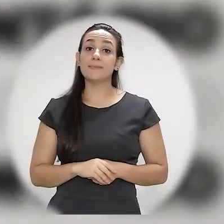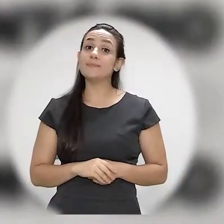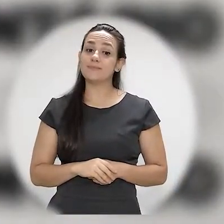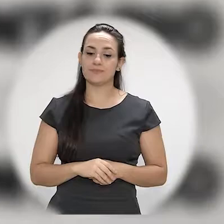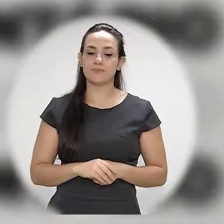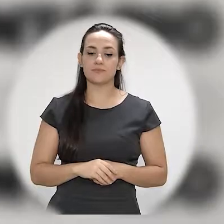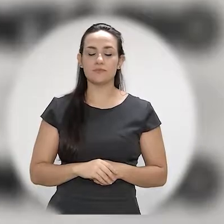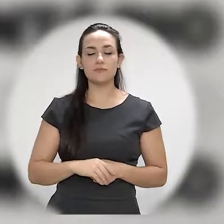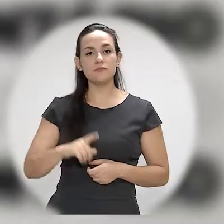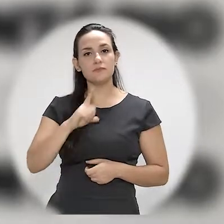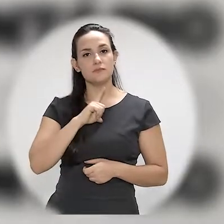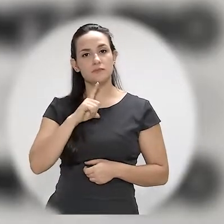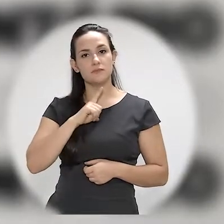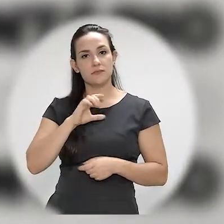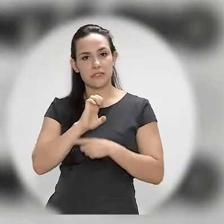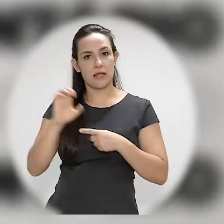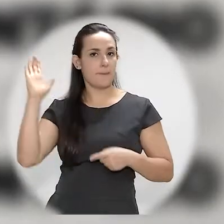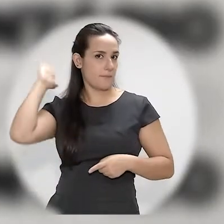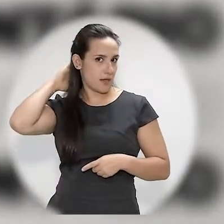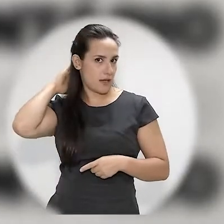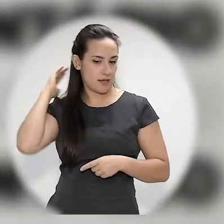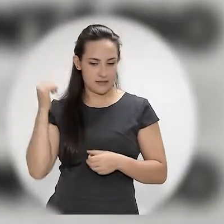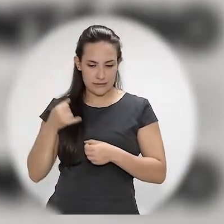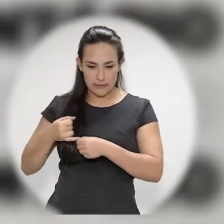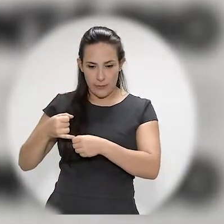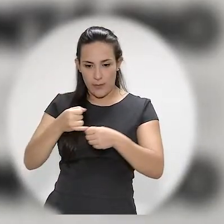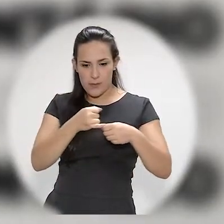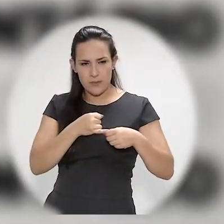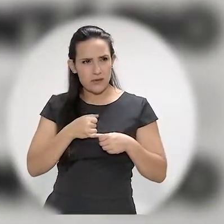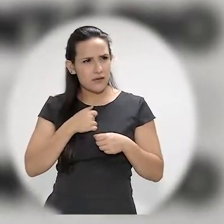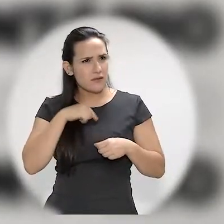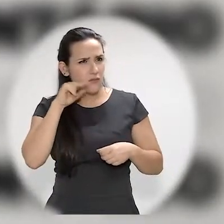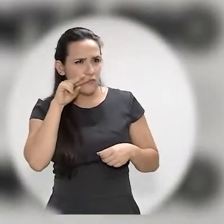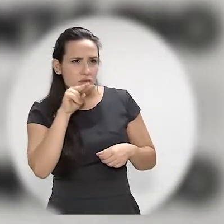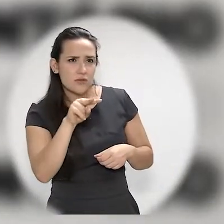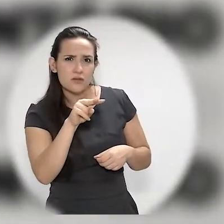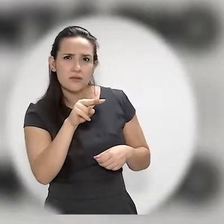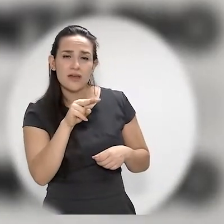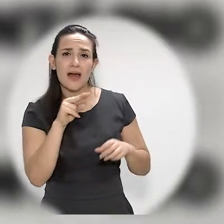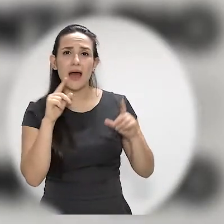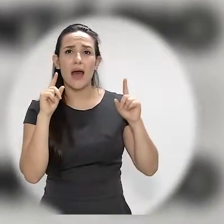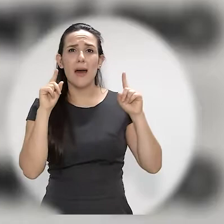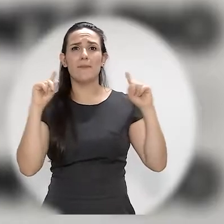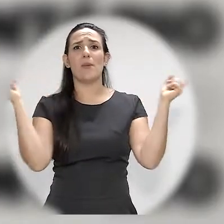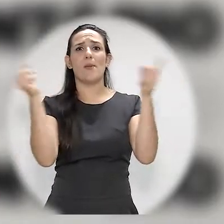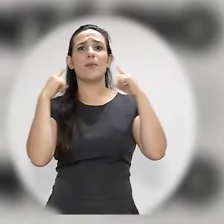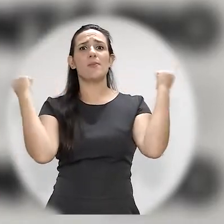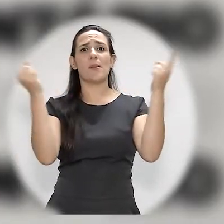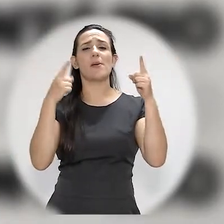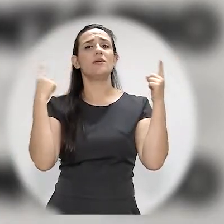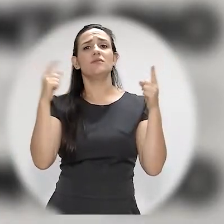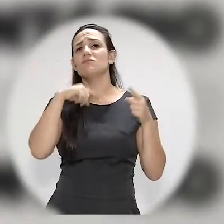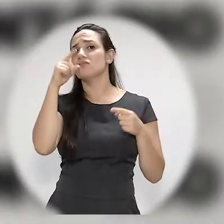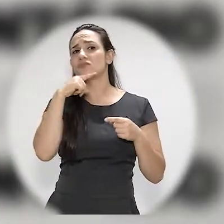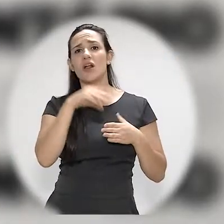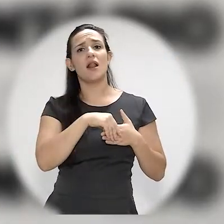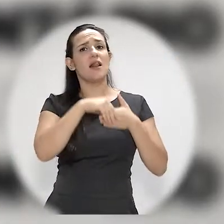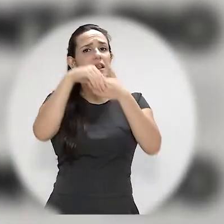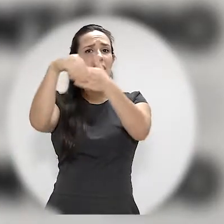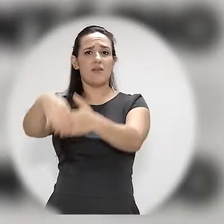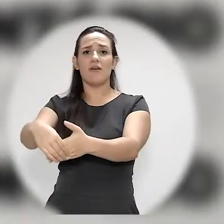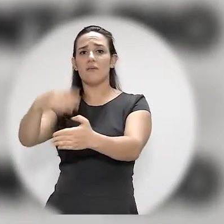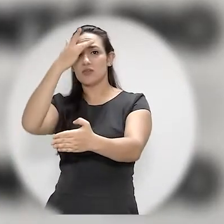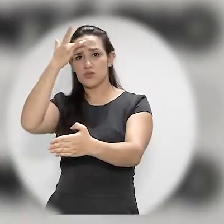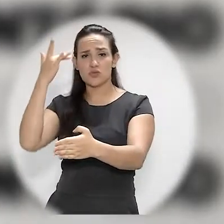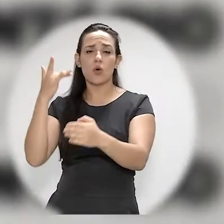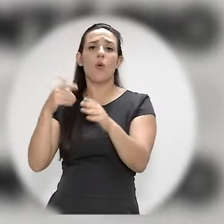No interior do Pará, uma cena comovente. Um bloqueio na estrada impediu a passagem da ambulância que transportava uma paciente